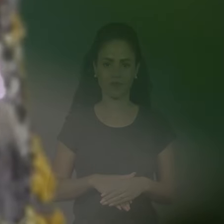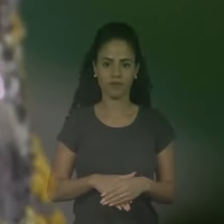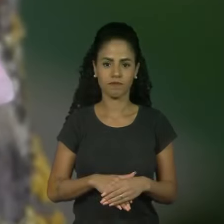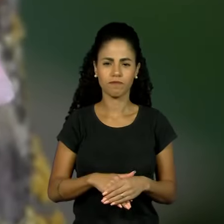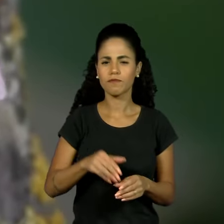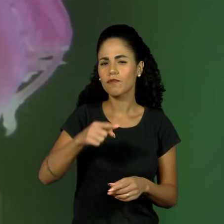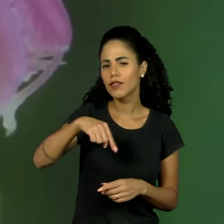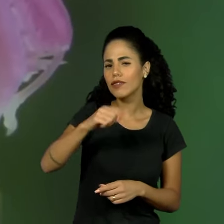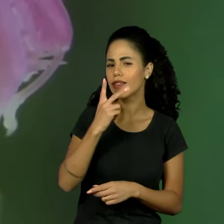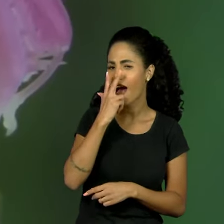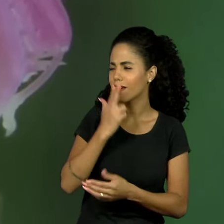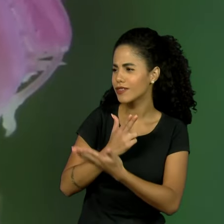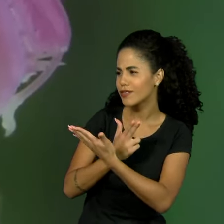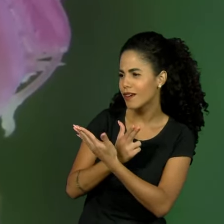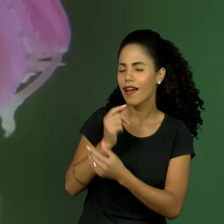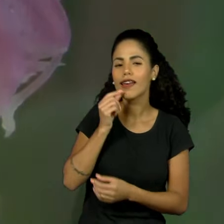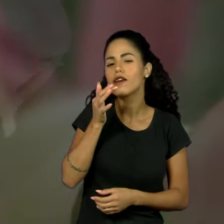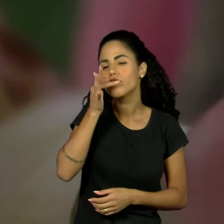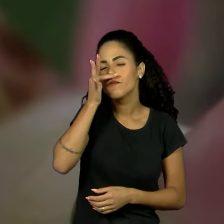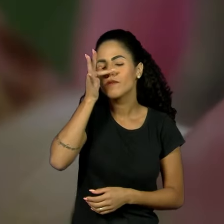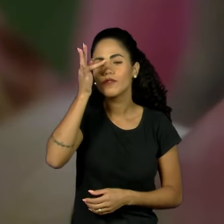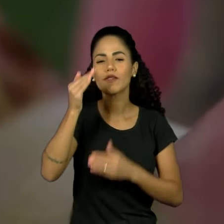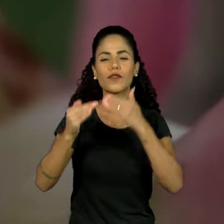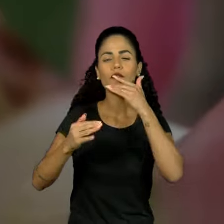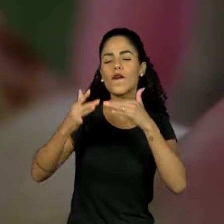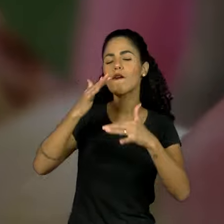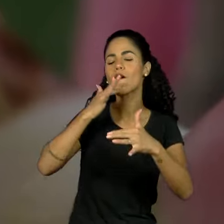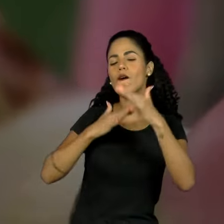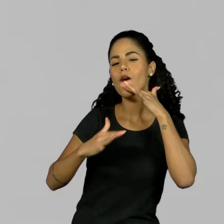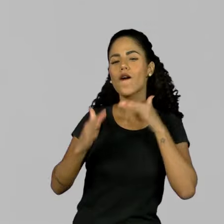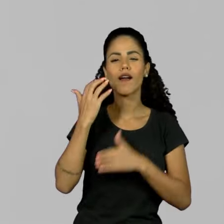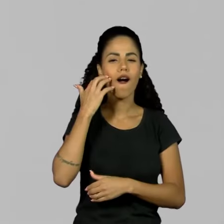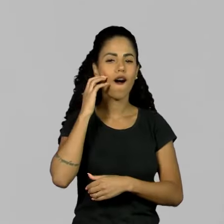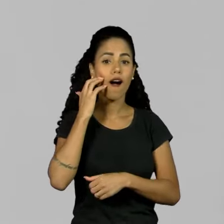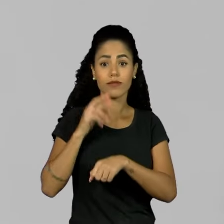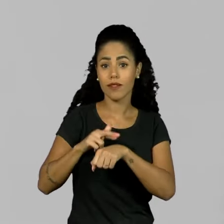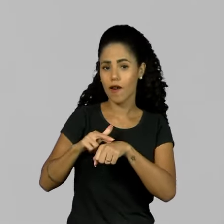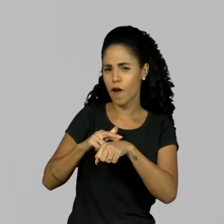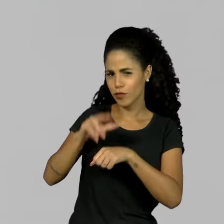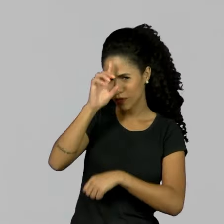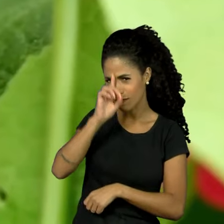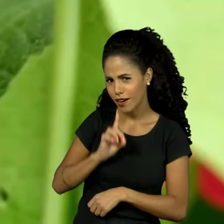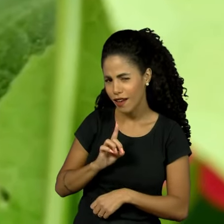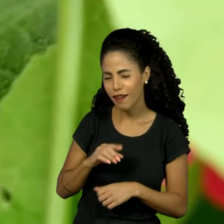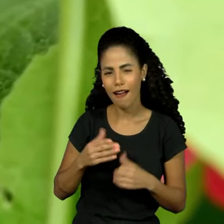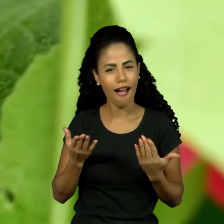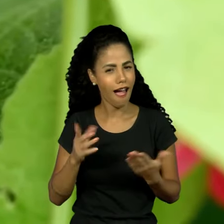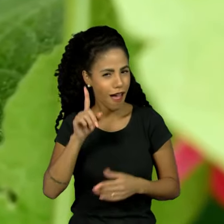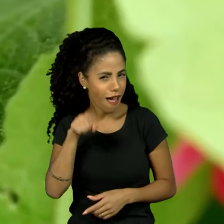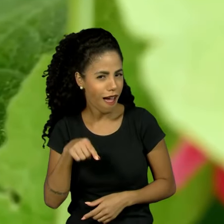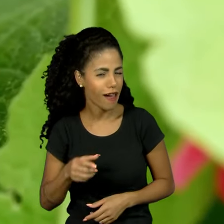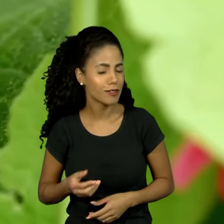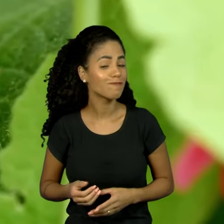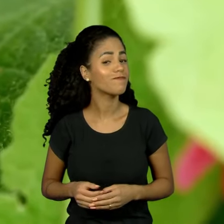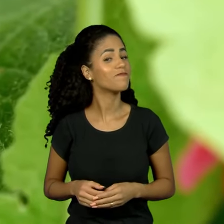Você acha que é uma linda flor de cores suaves em branco, rosa, roxo e amarelo? Será?